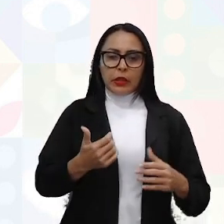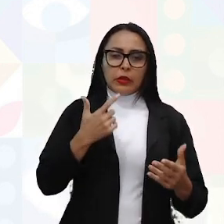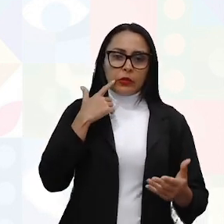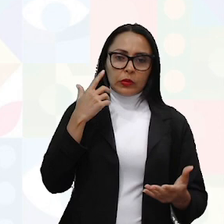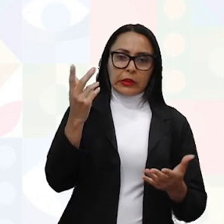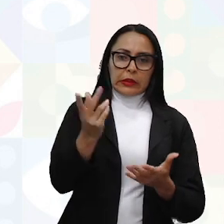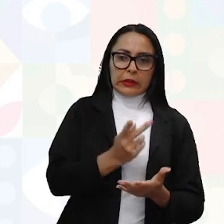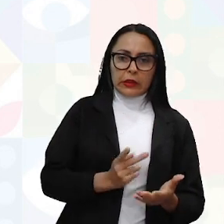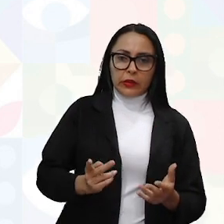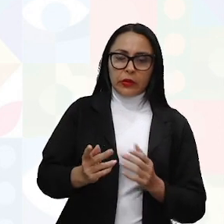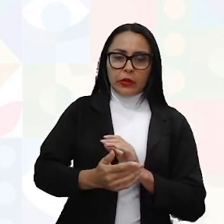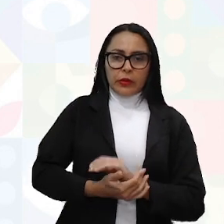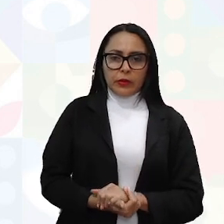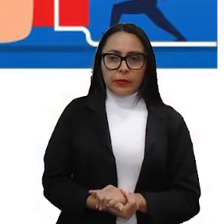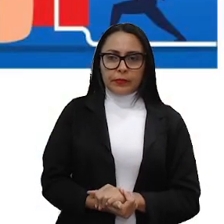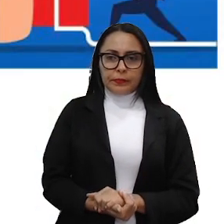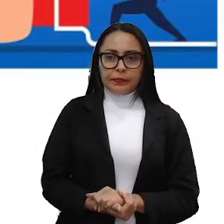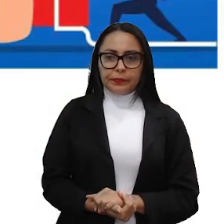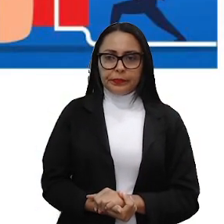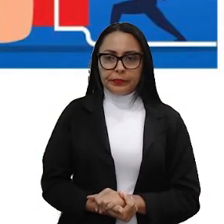no desenho do produto.